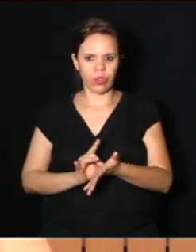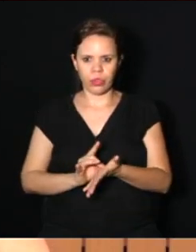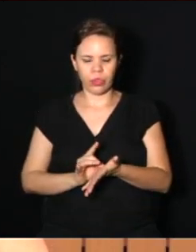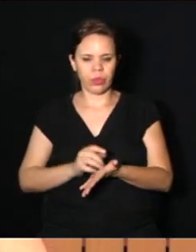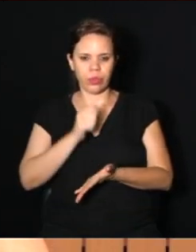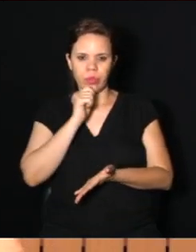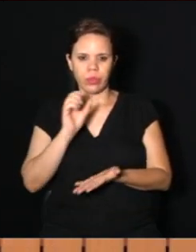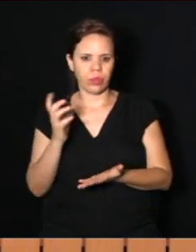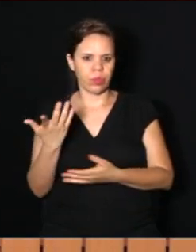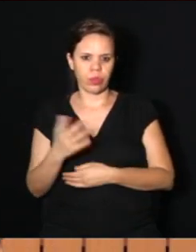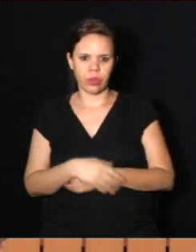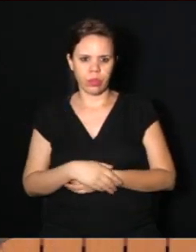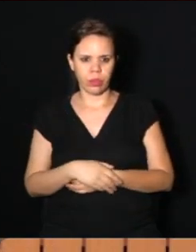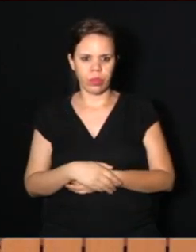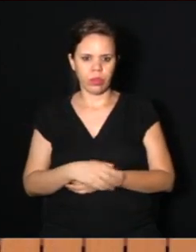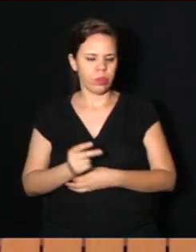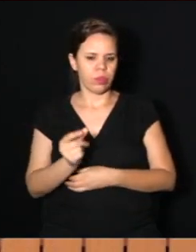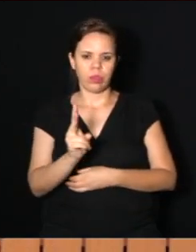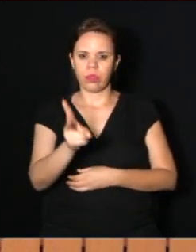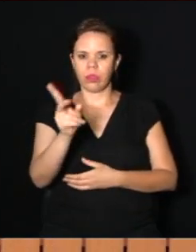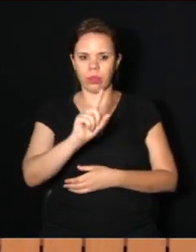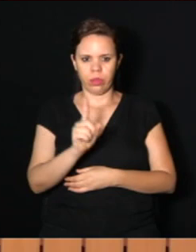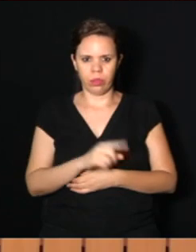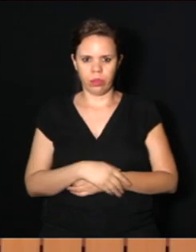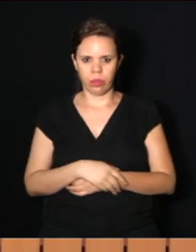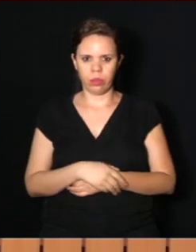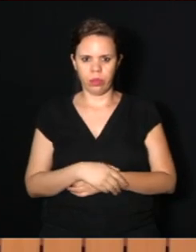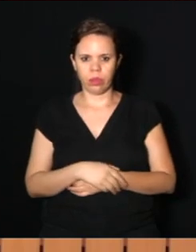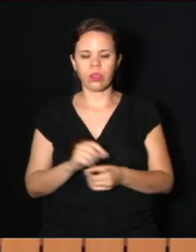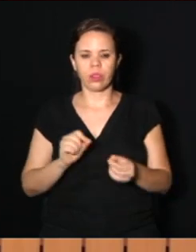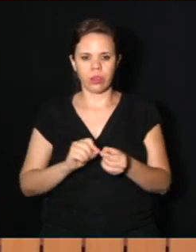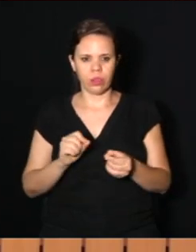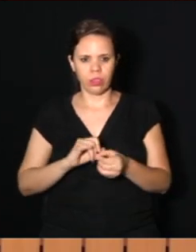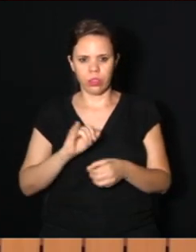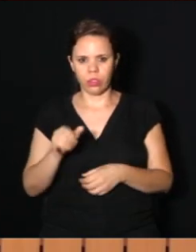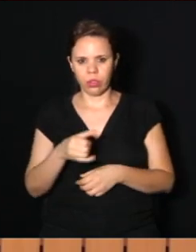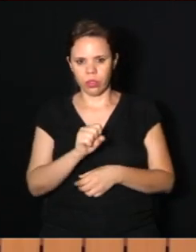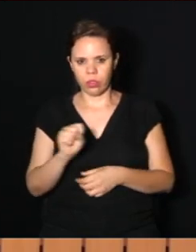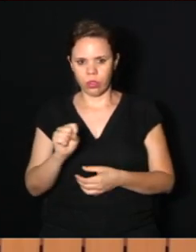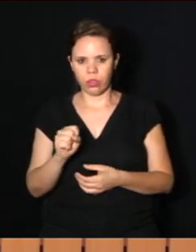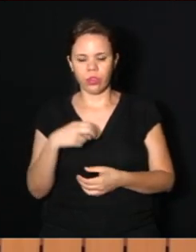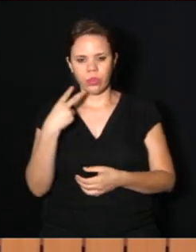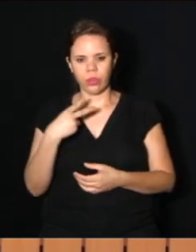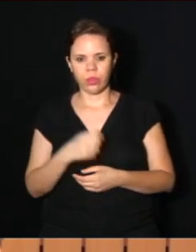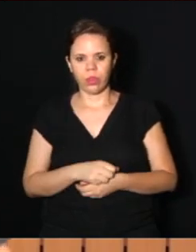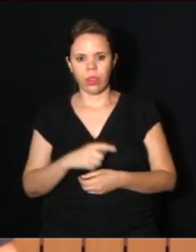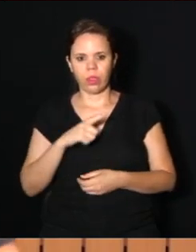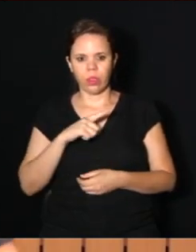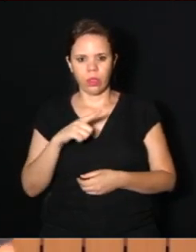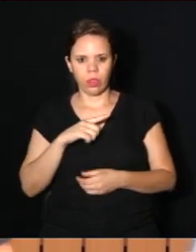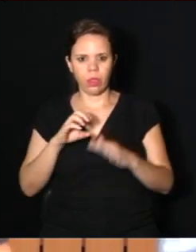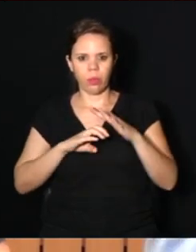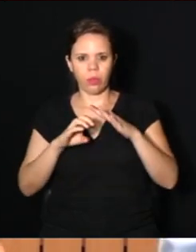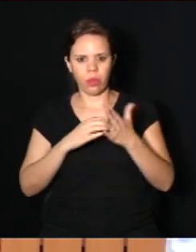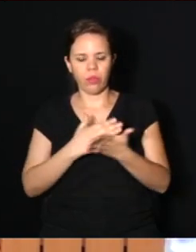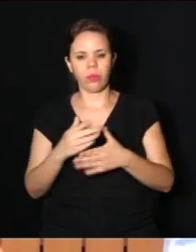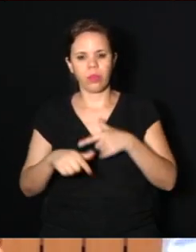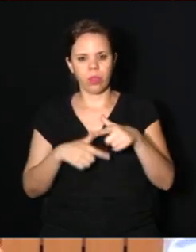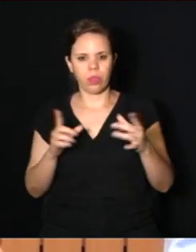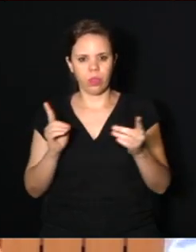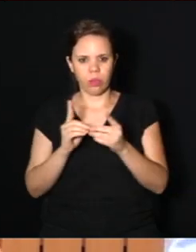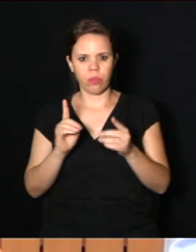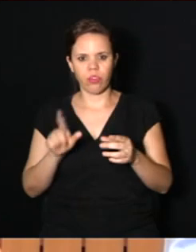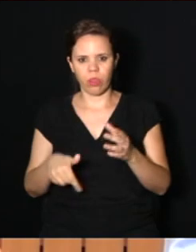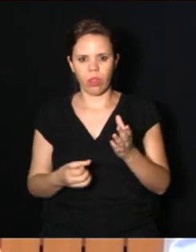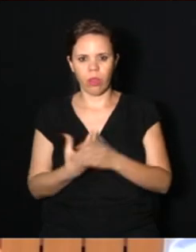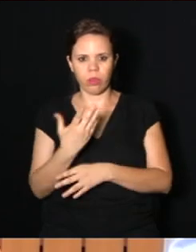quer dizer, não se perpetue, né? Evidentemente, feito o vereador Jota Silva falou, existe uma licitação, uma empresa que vai começar os seus serviços, mas já está